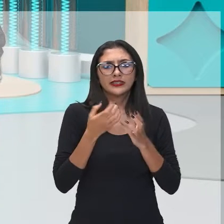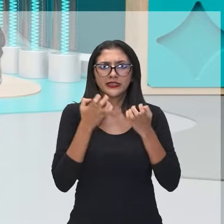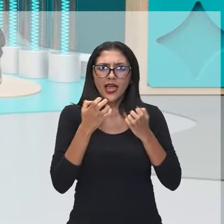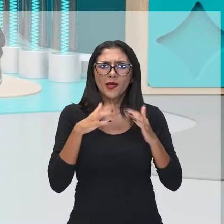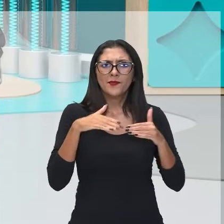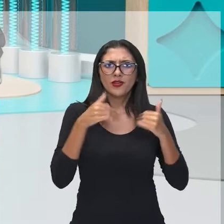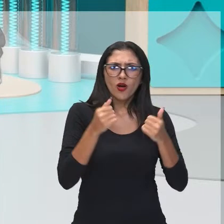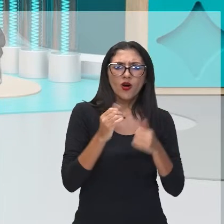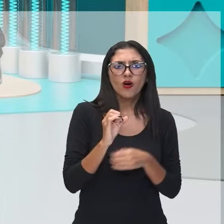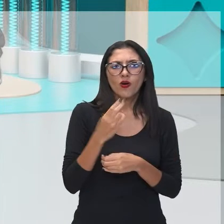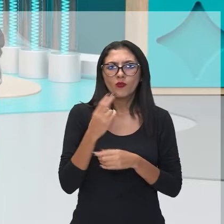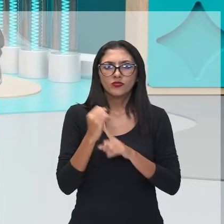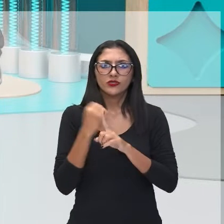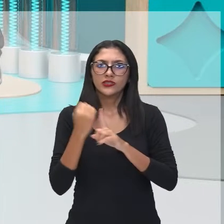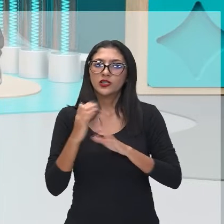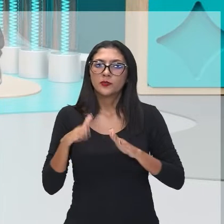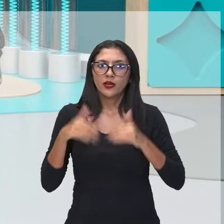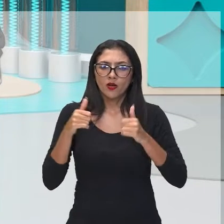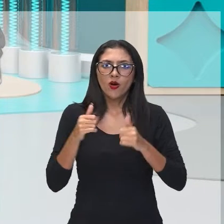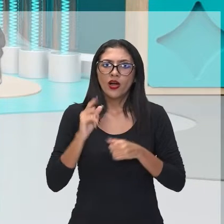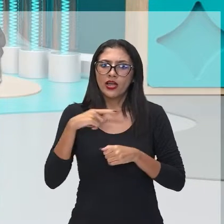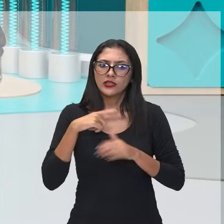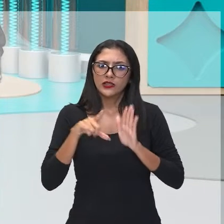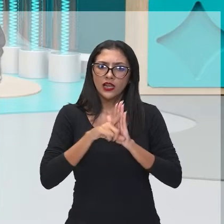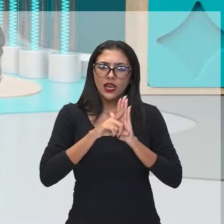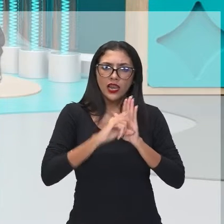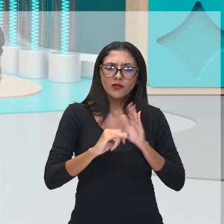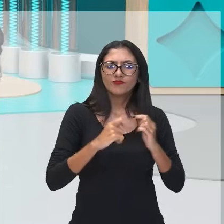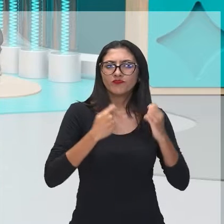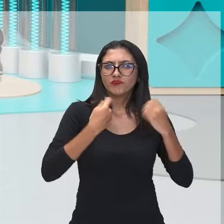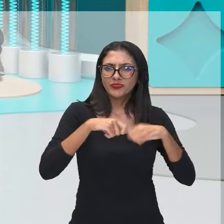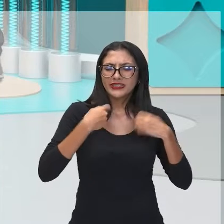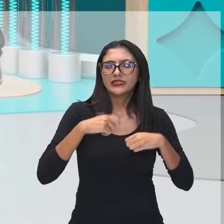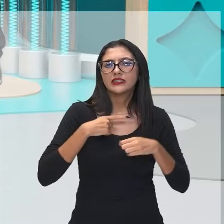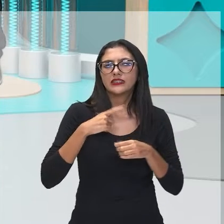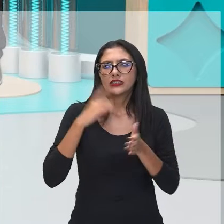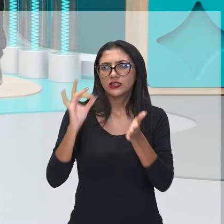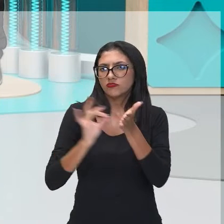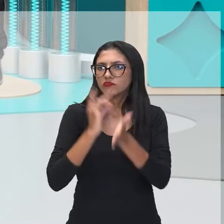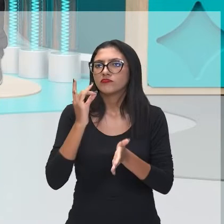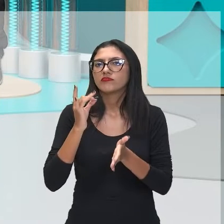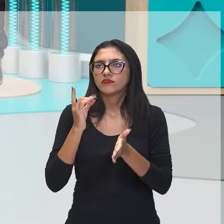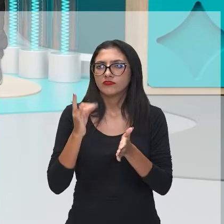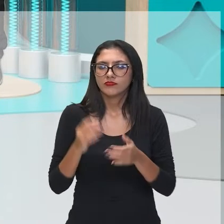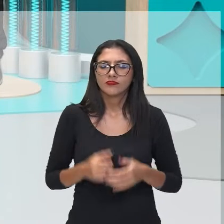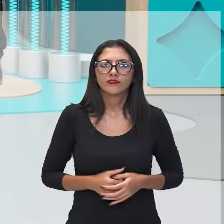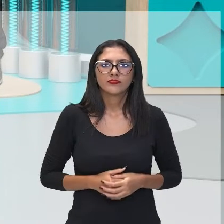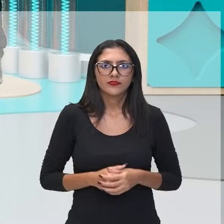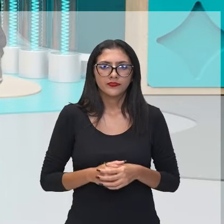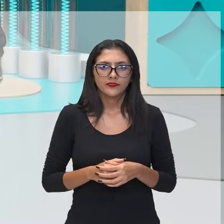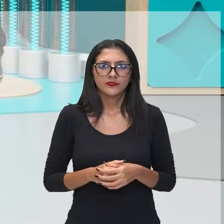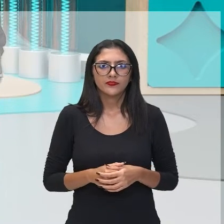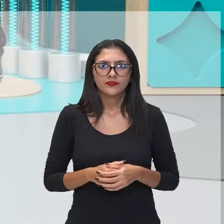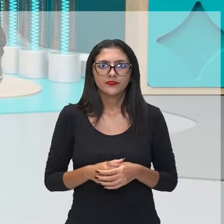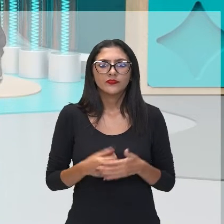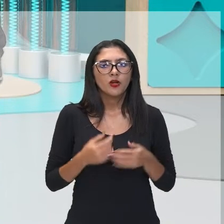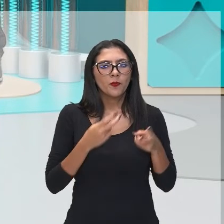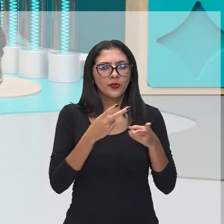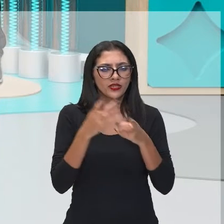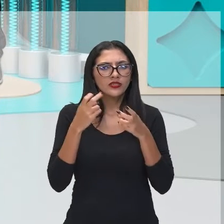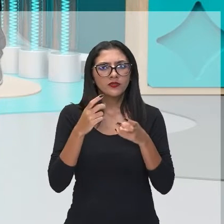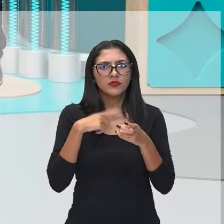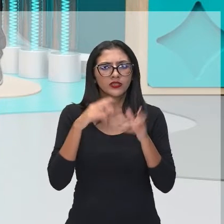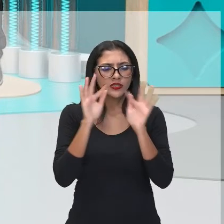essa lei tem que ser aprovada, certo? Ter um direito coerente, essa lei tem que ser aprovada. Então, perceba que por meio dessas frases